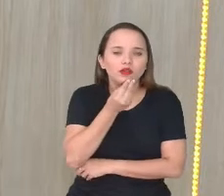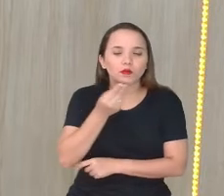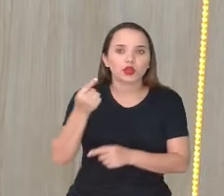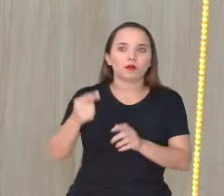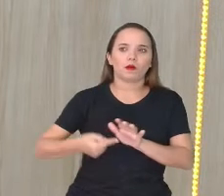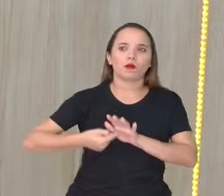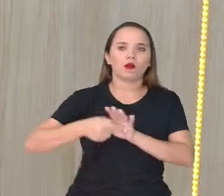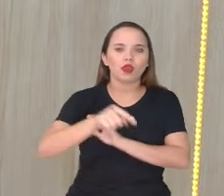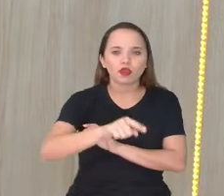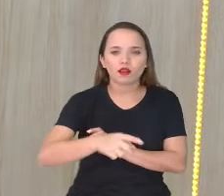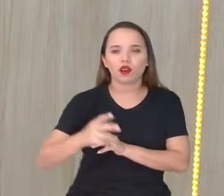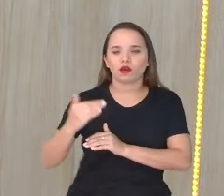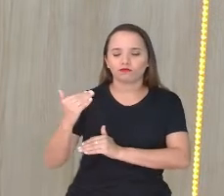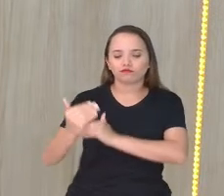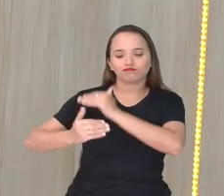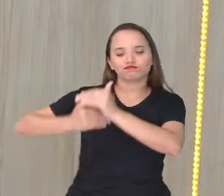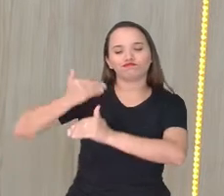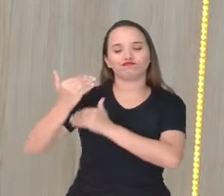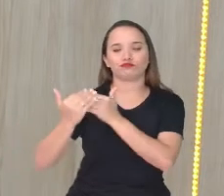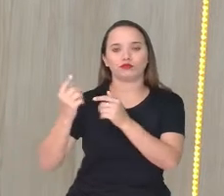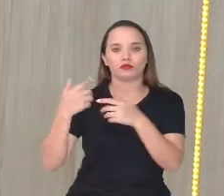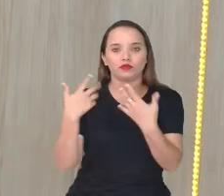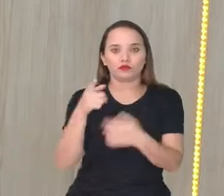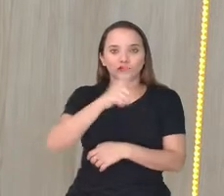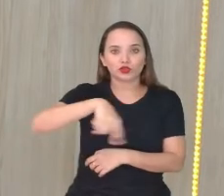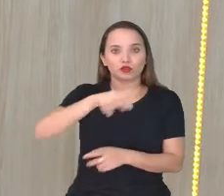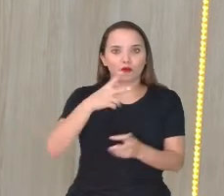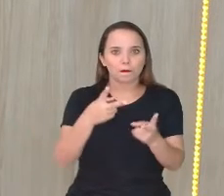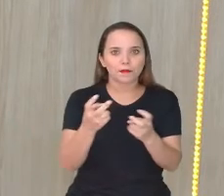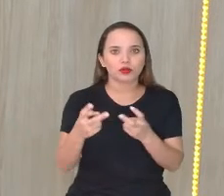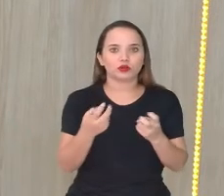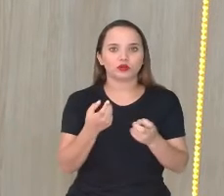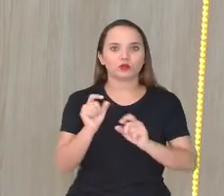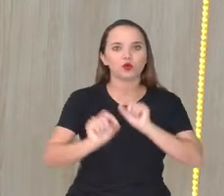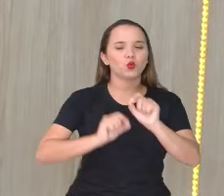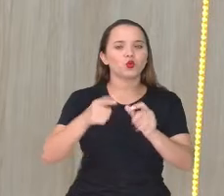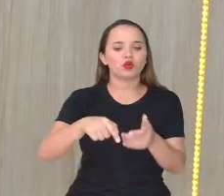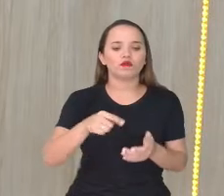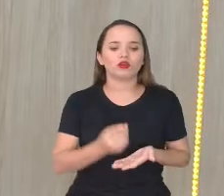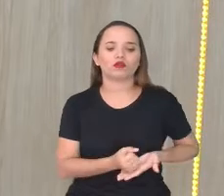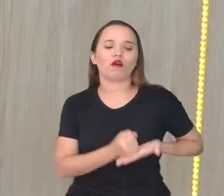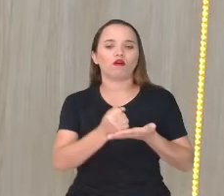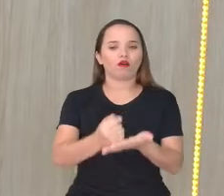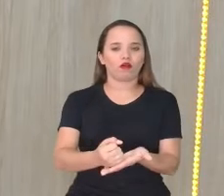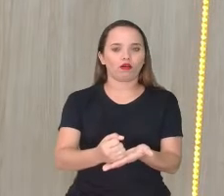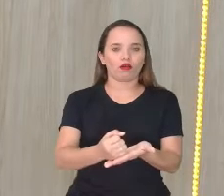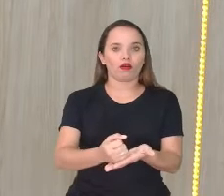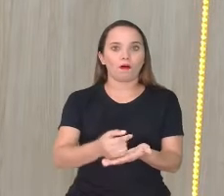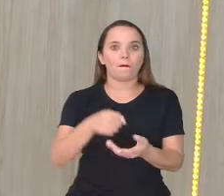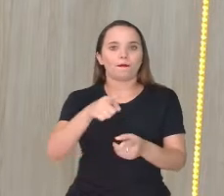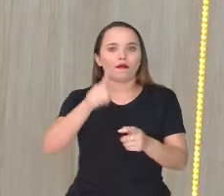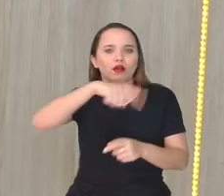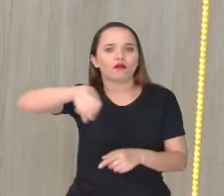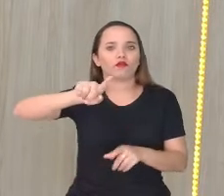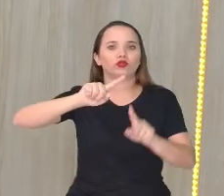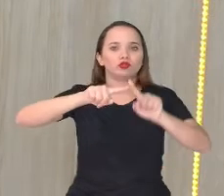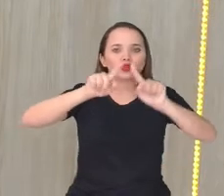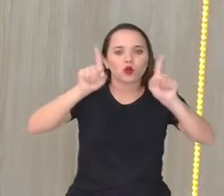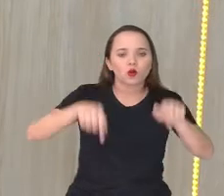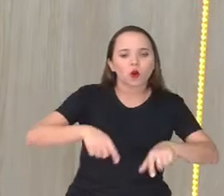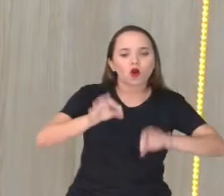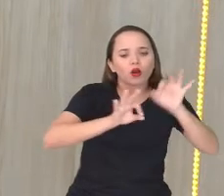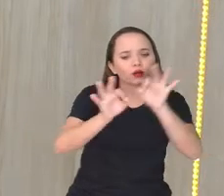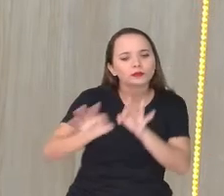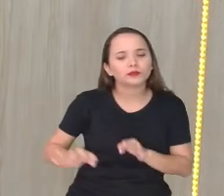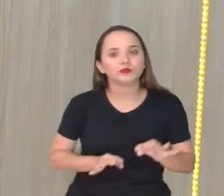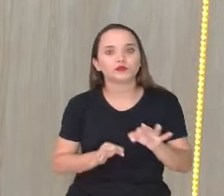Então, você vai começar a perceber o que é que ele está te oferecendo, para que você faça um planejamento direcionado